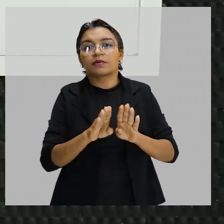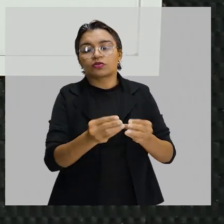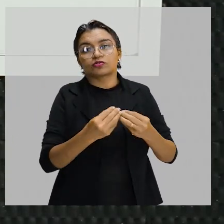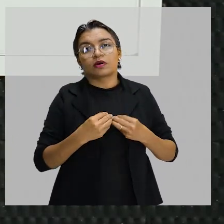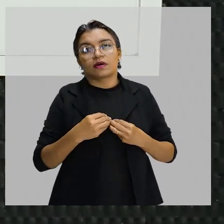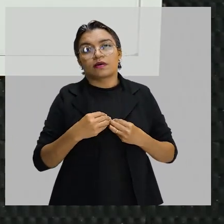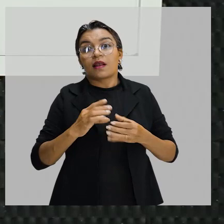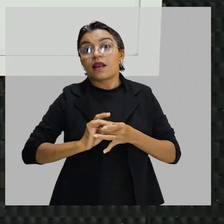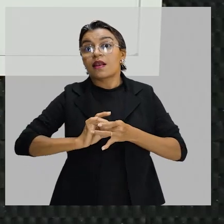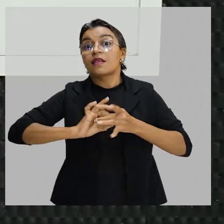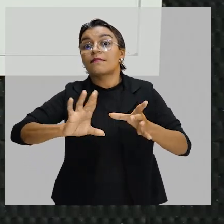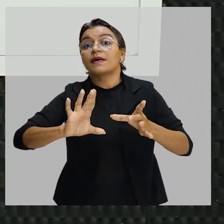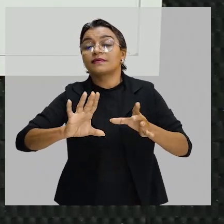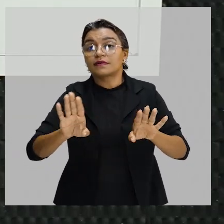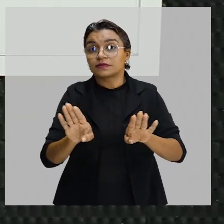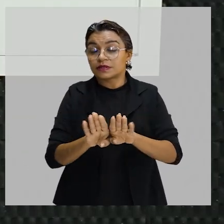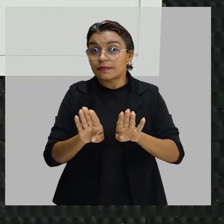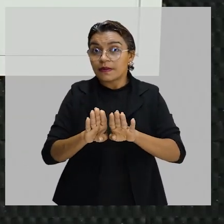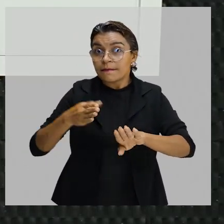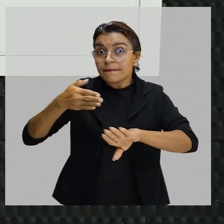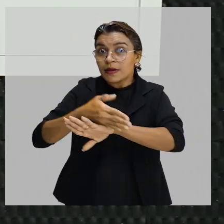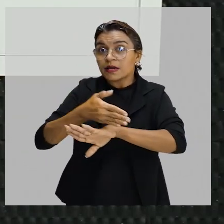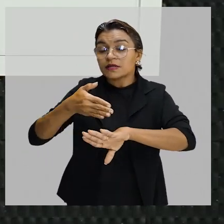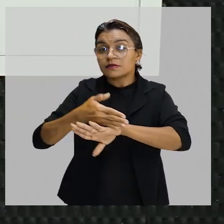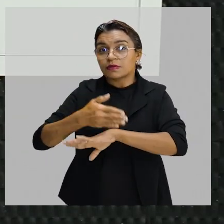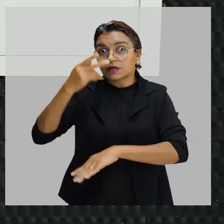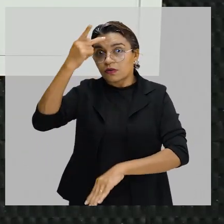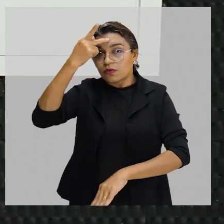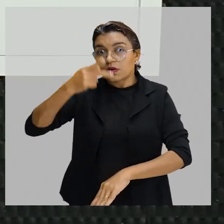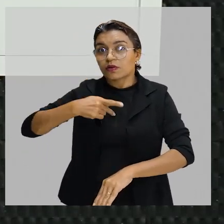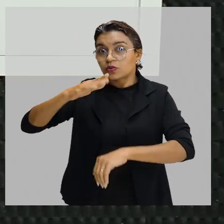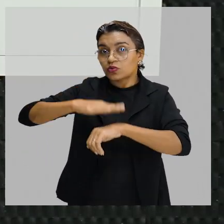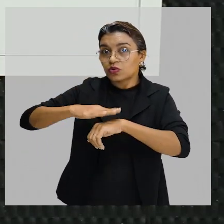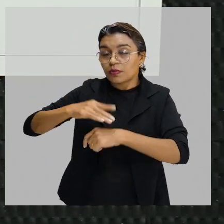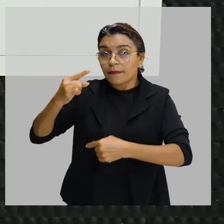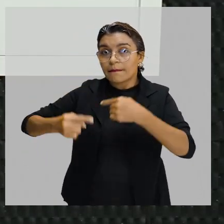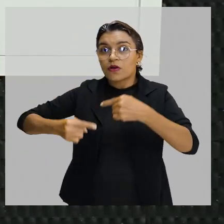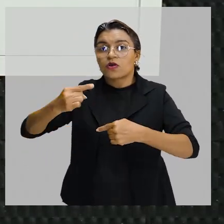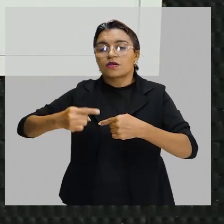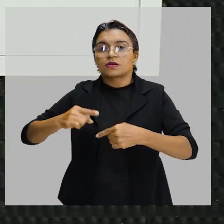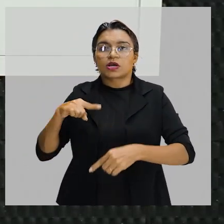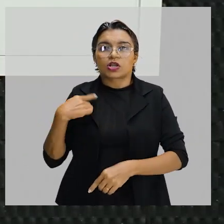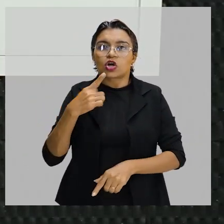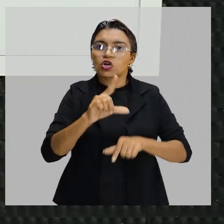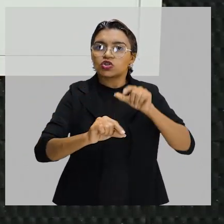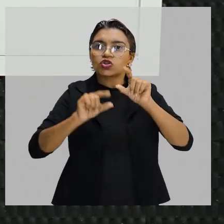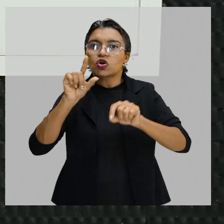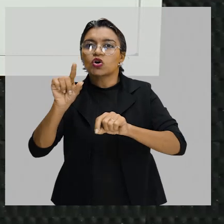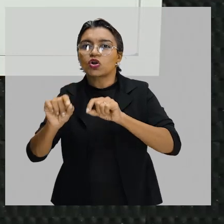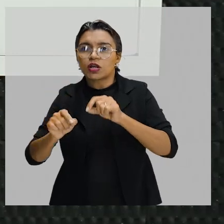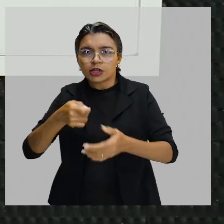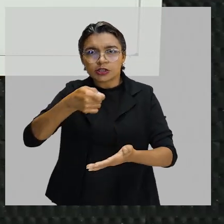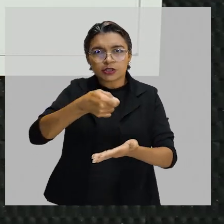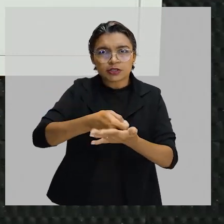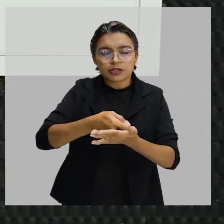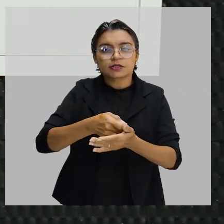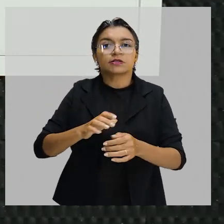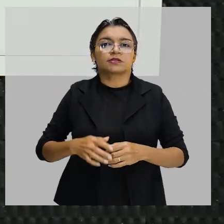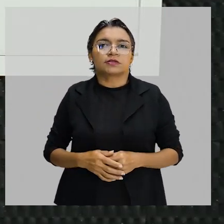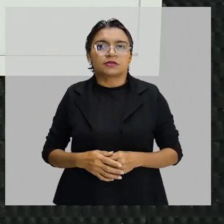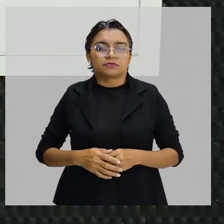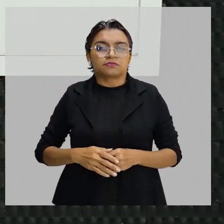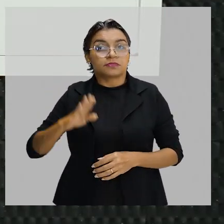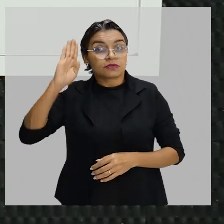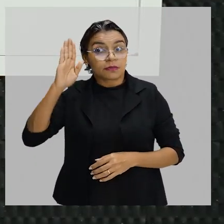liberdade, e a liberdade de participação e autonomia política, de decidir, de escolher, principalmente